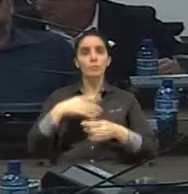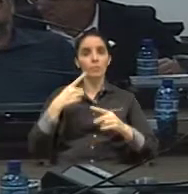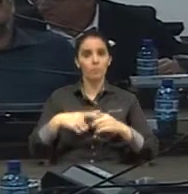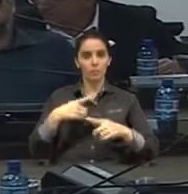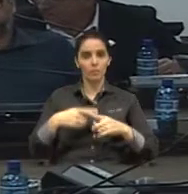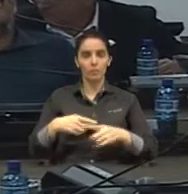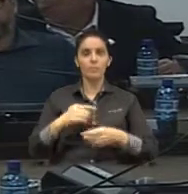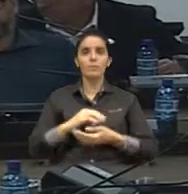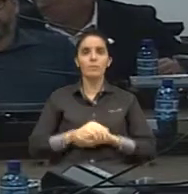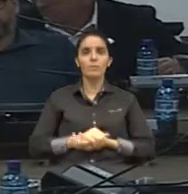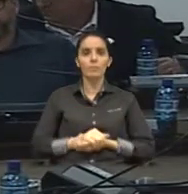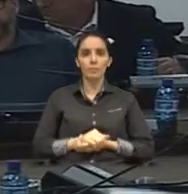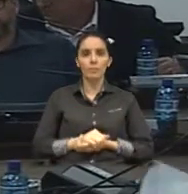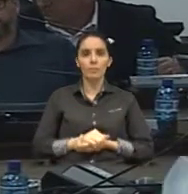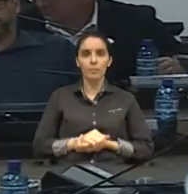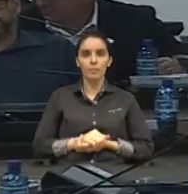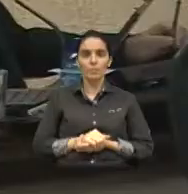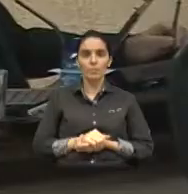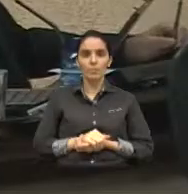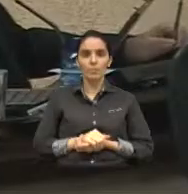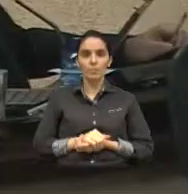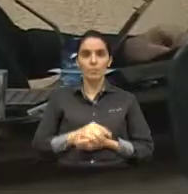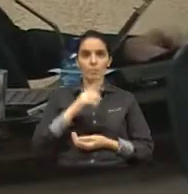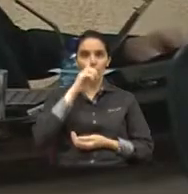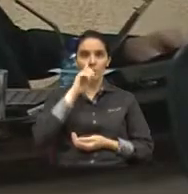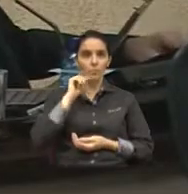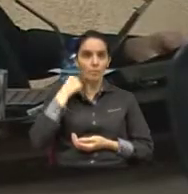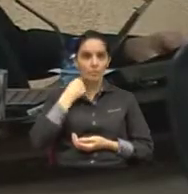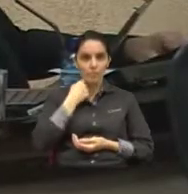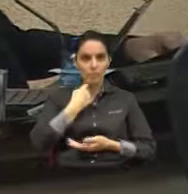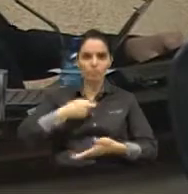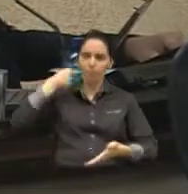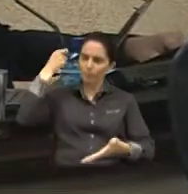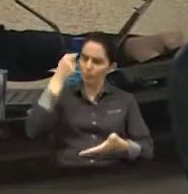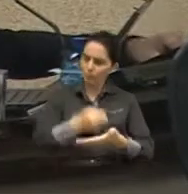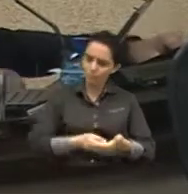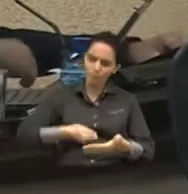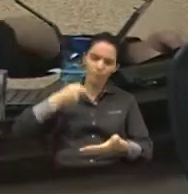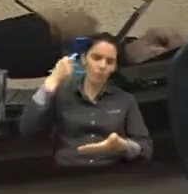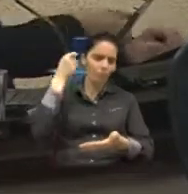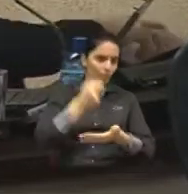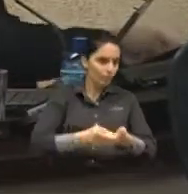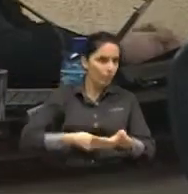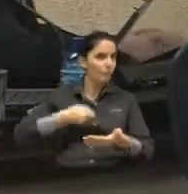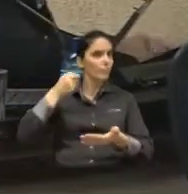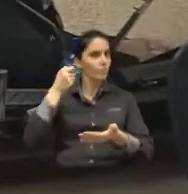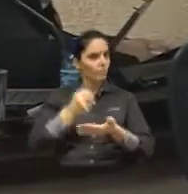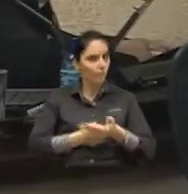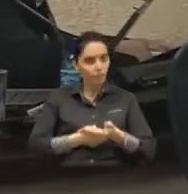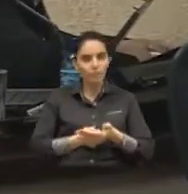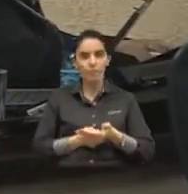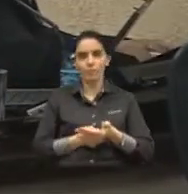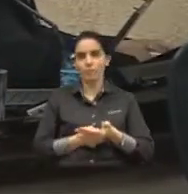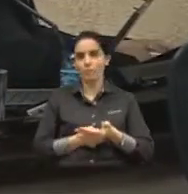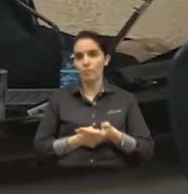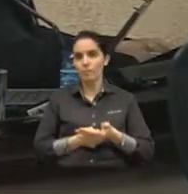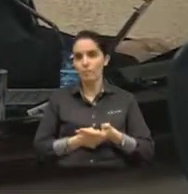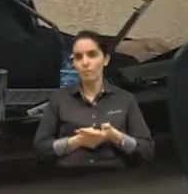porque eu tenho lutado uma batalha que parece